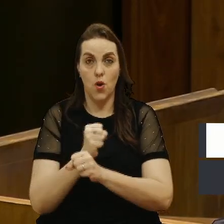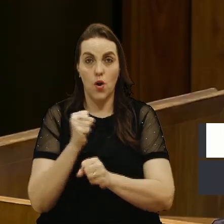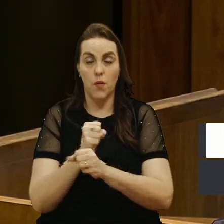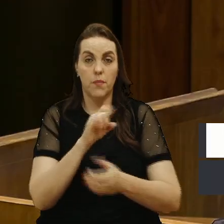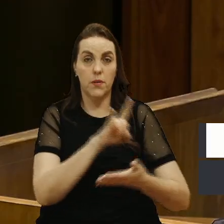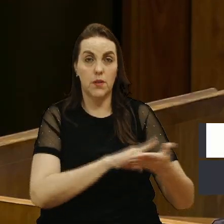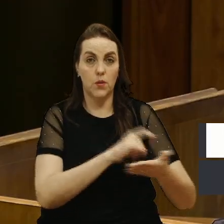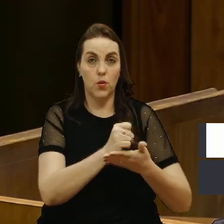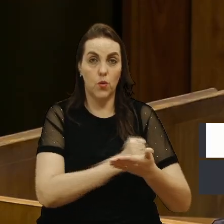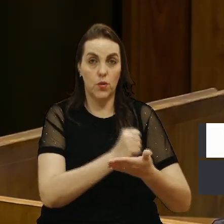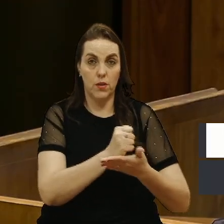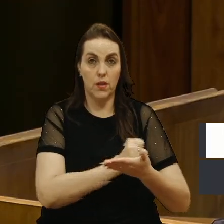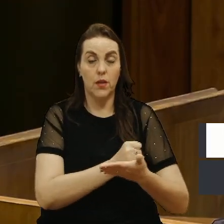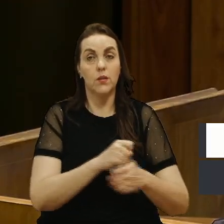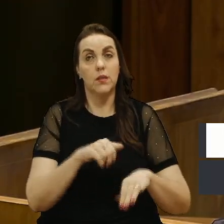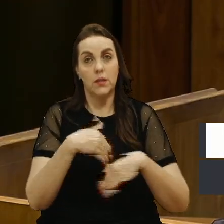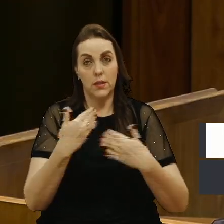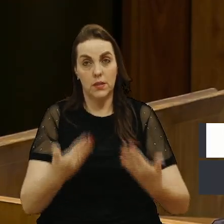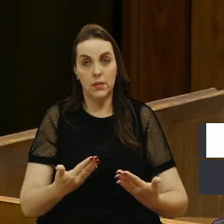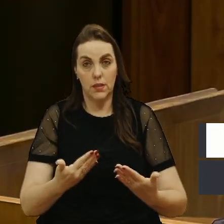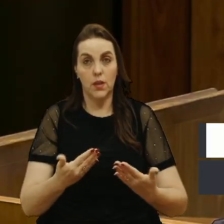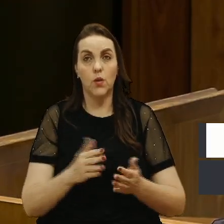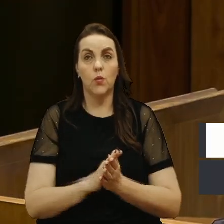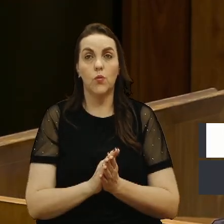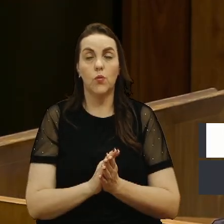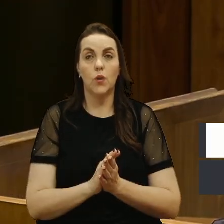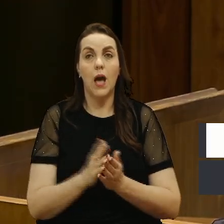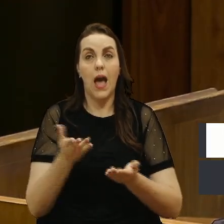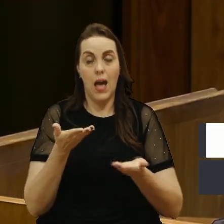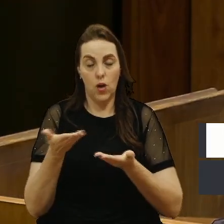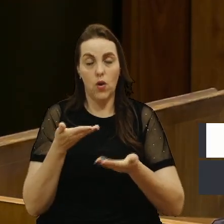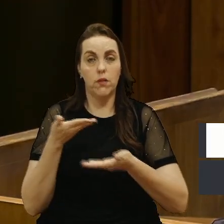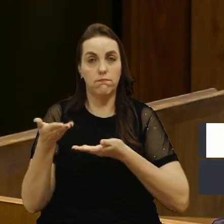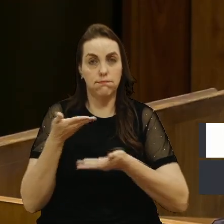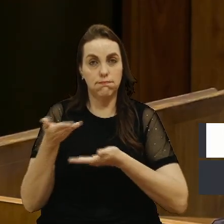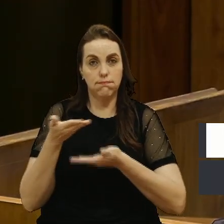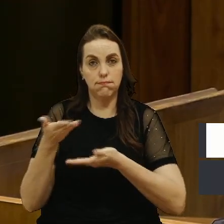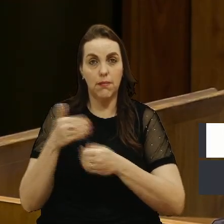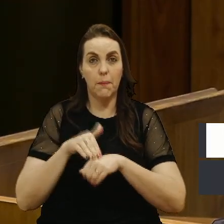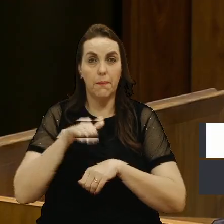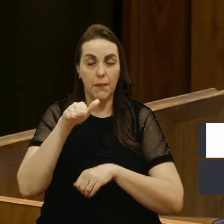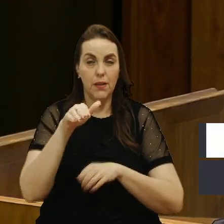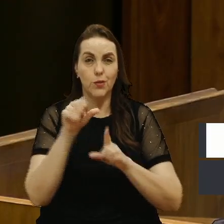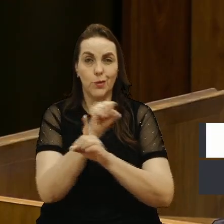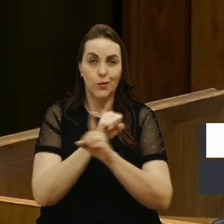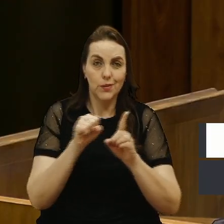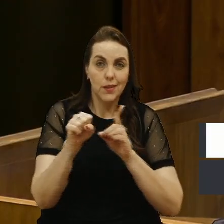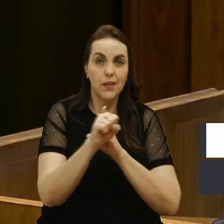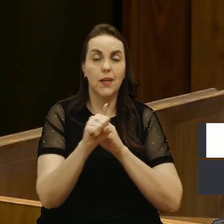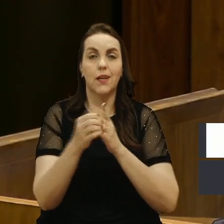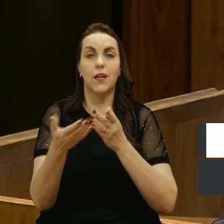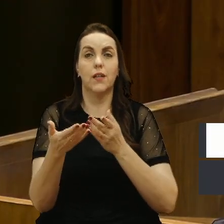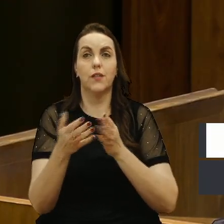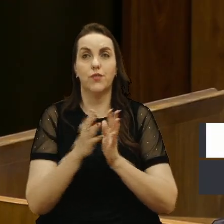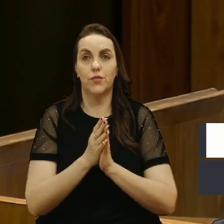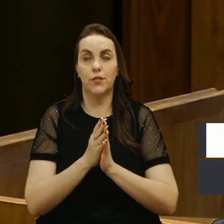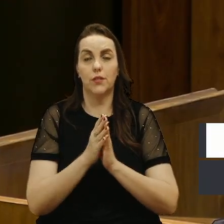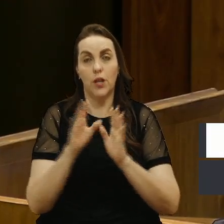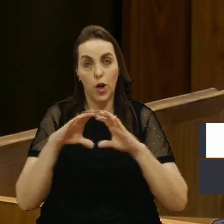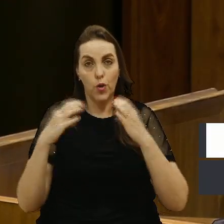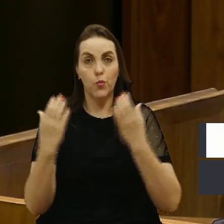contrato. Então, a interação ela passa a ser mais constante aí com a sociedade, com a comunidade lindeira à